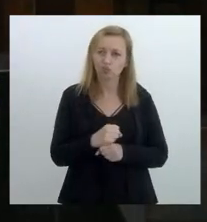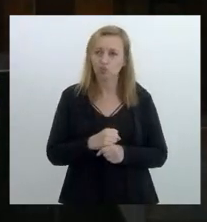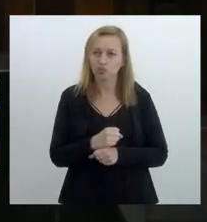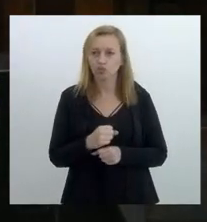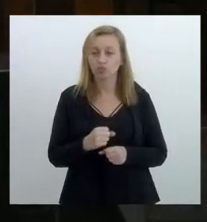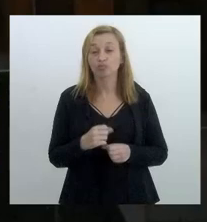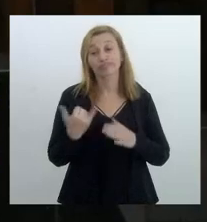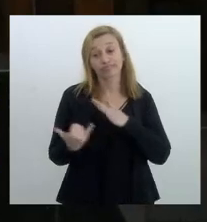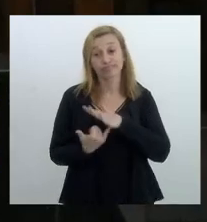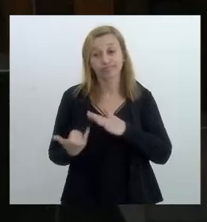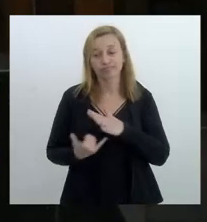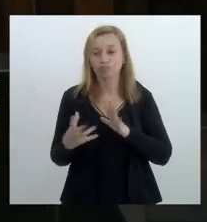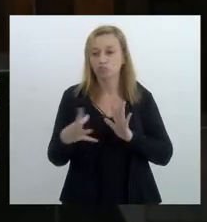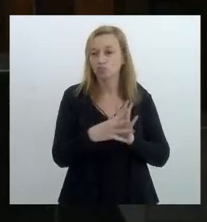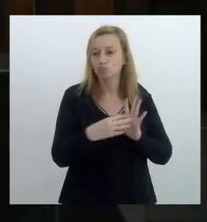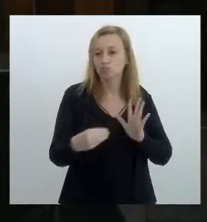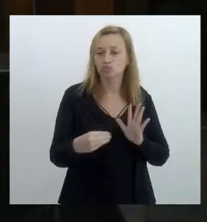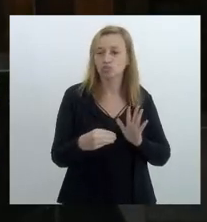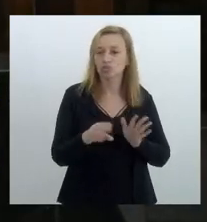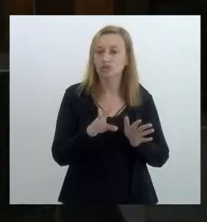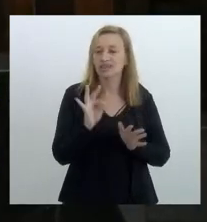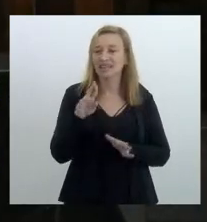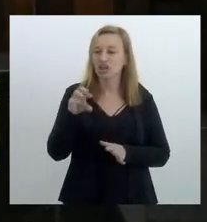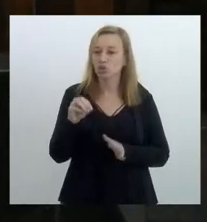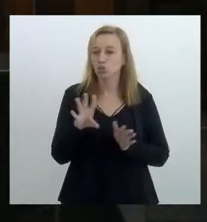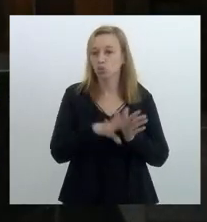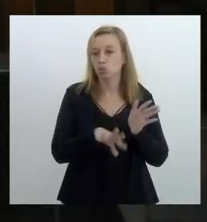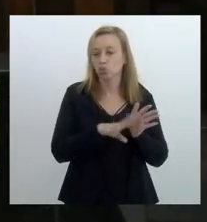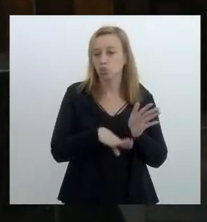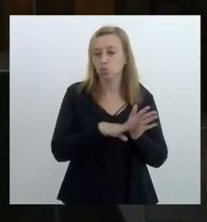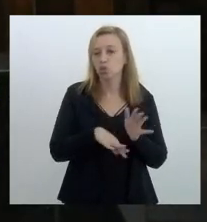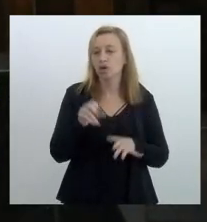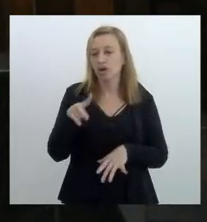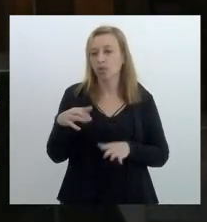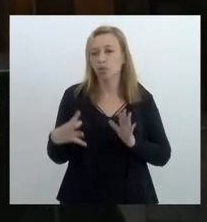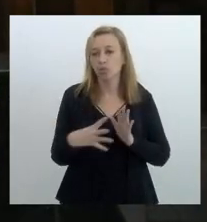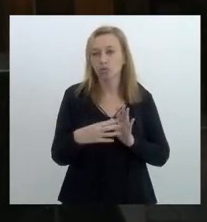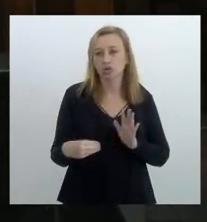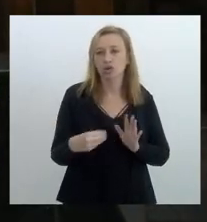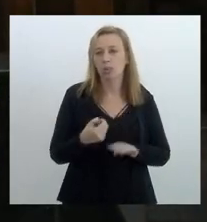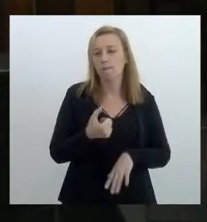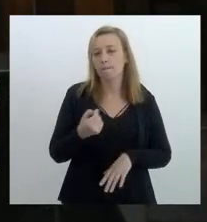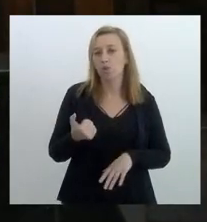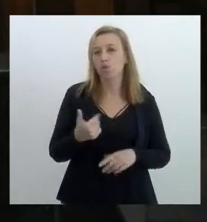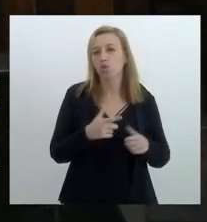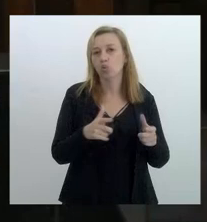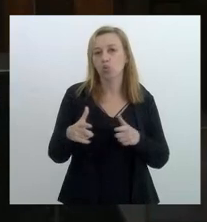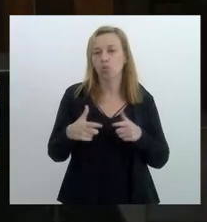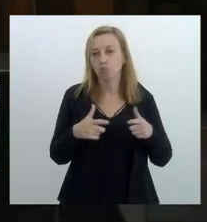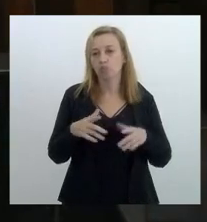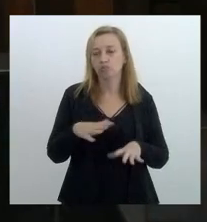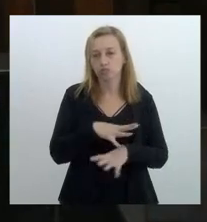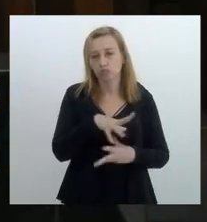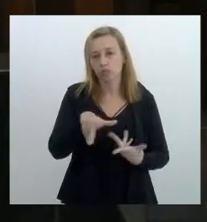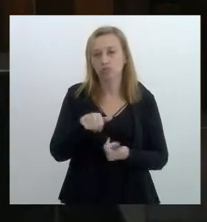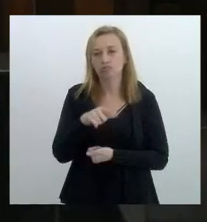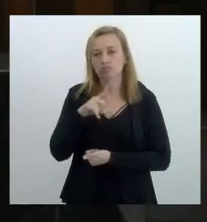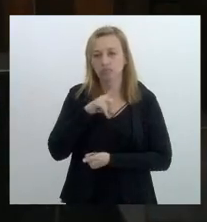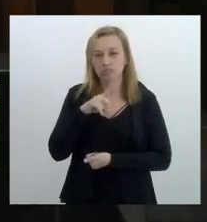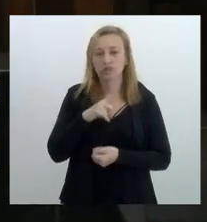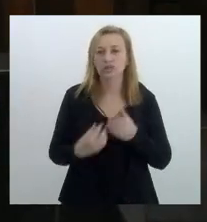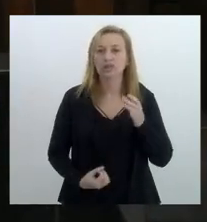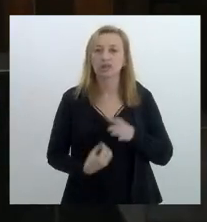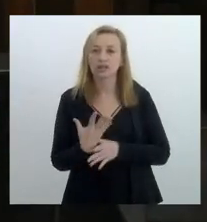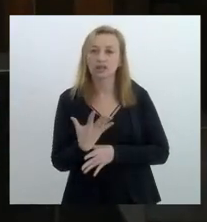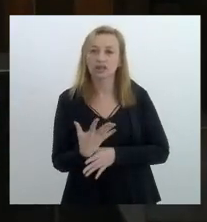a instituição desse modelo do teto de gastos, que é um modelo que existe em poucos lugares do mundo, que cria uma